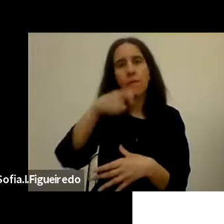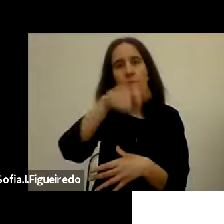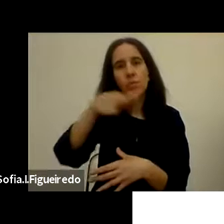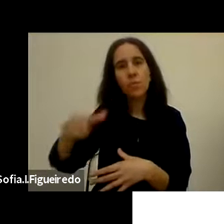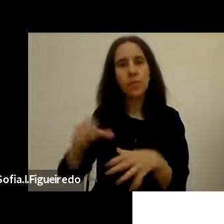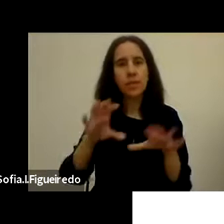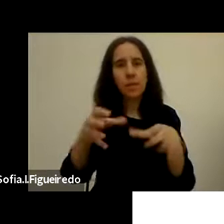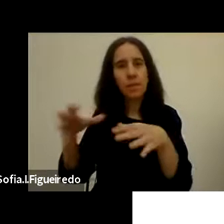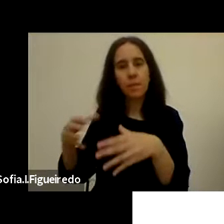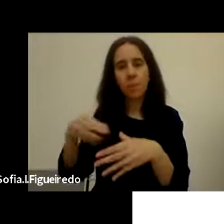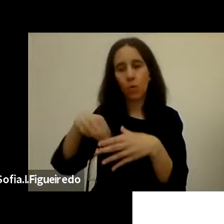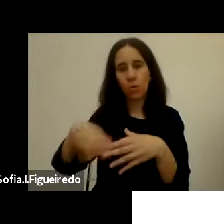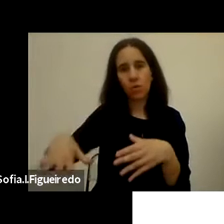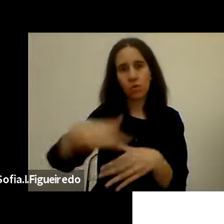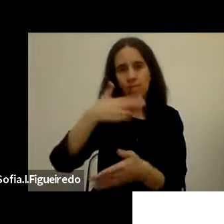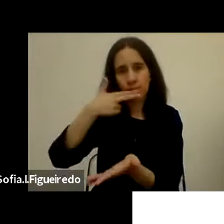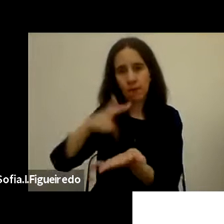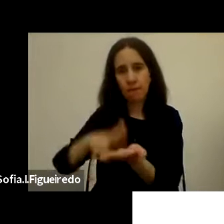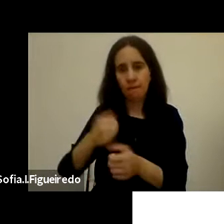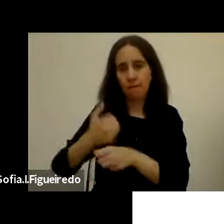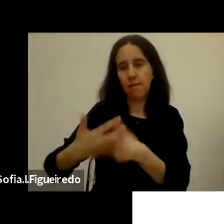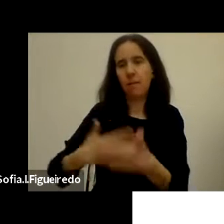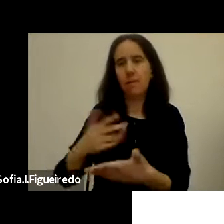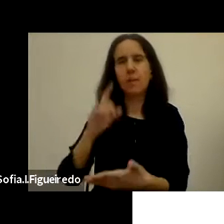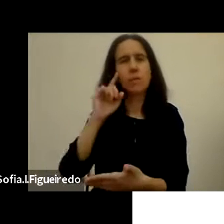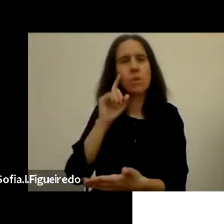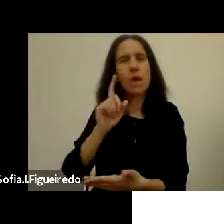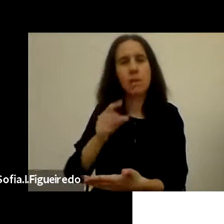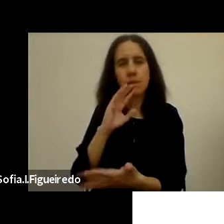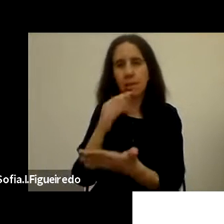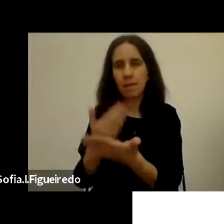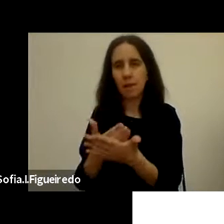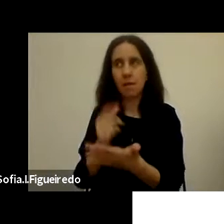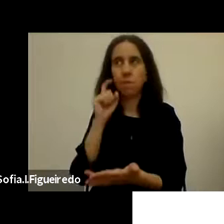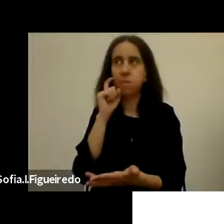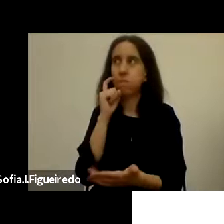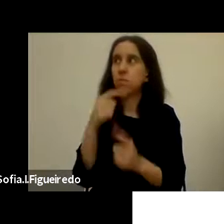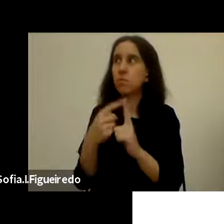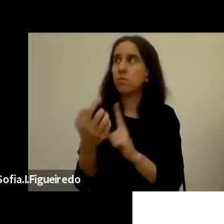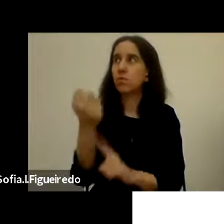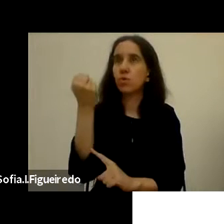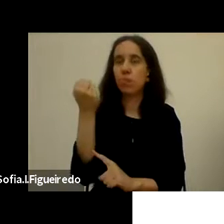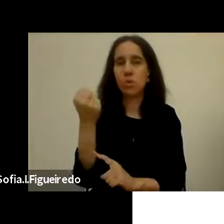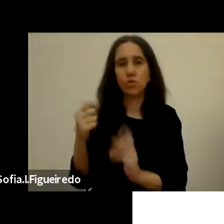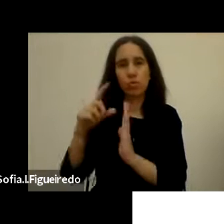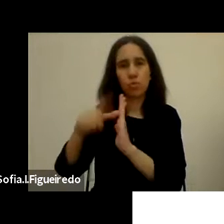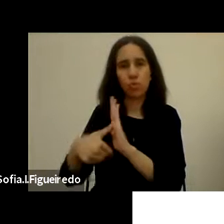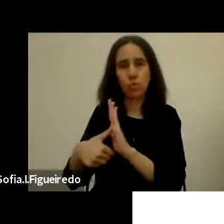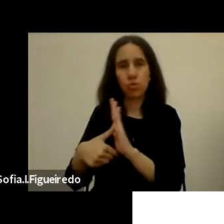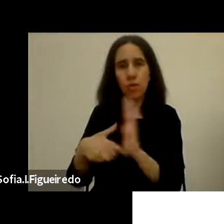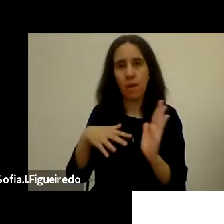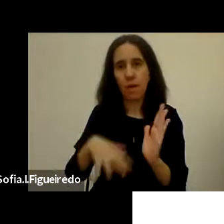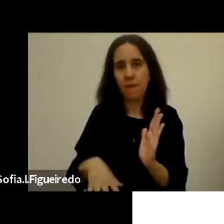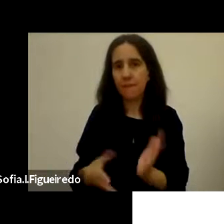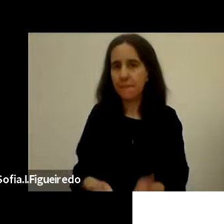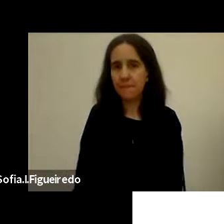e das equipas neste contexto real de trabalho e de forma a assegurar o sucesso que os projetos pretendem?